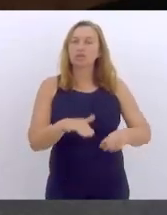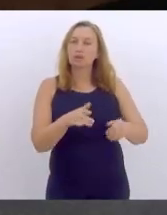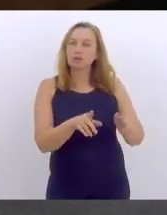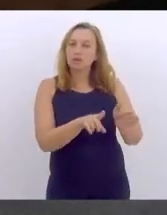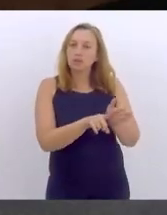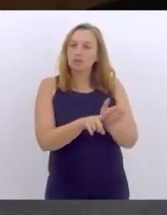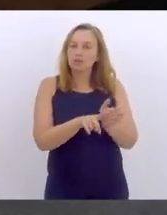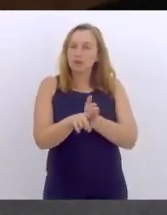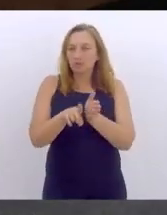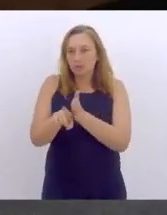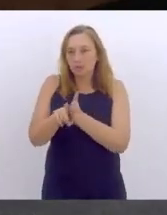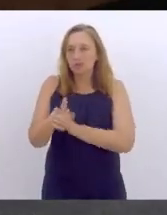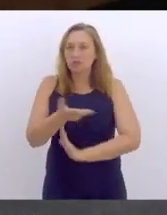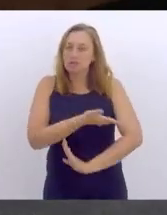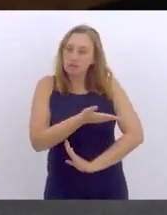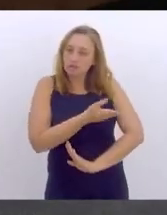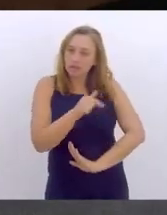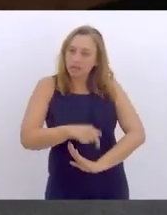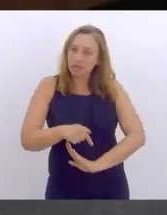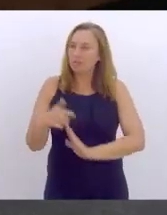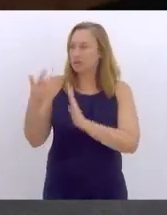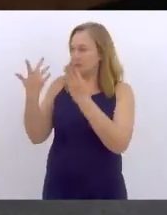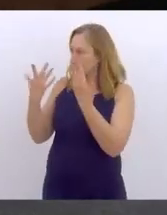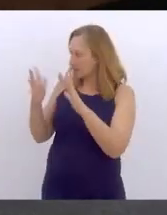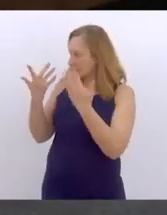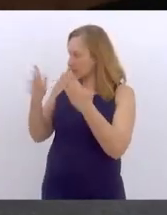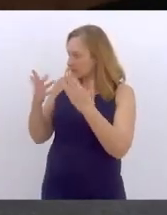companheiras e companheiros aqui, para lhe contemplar